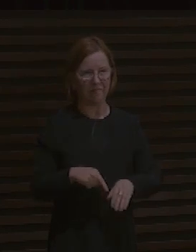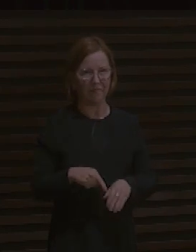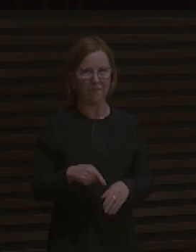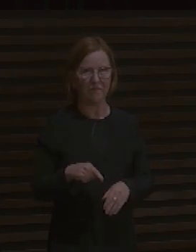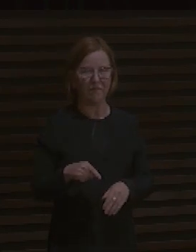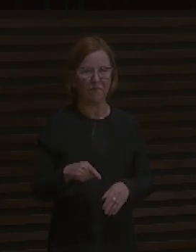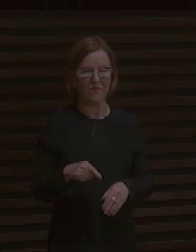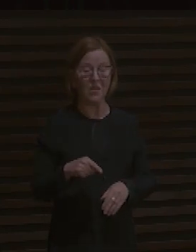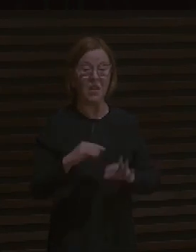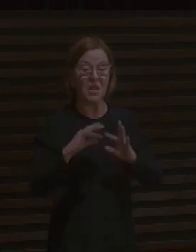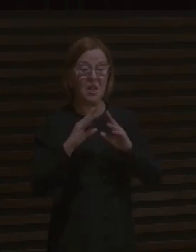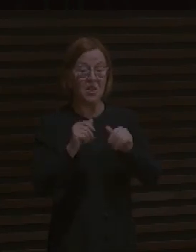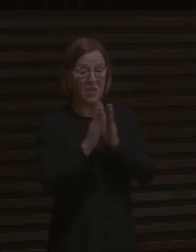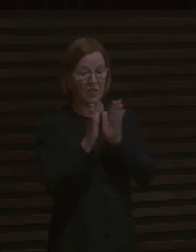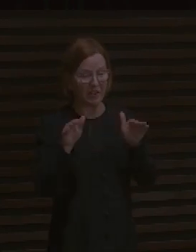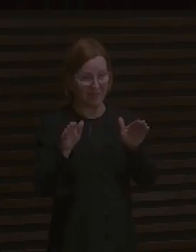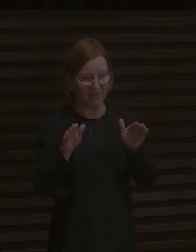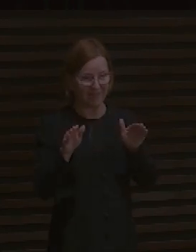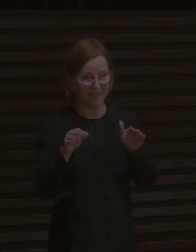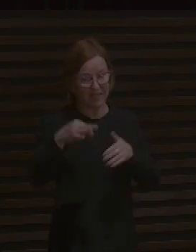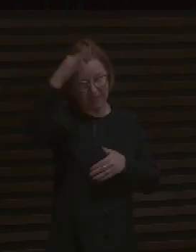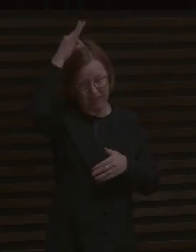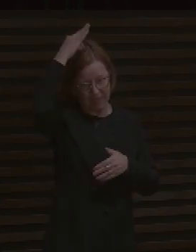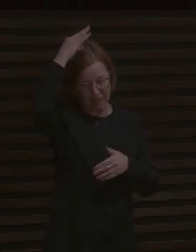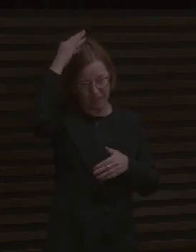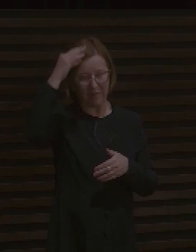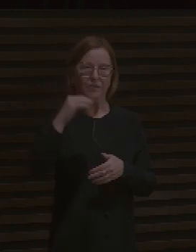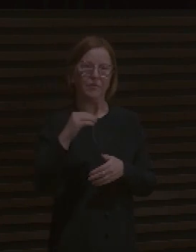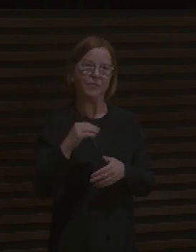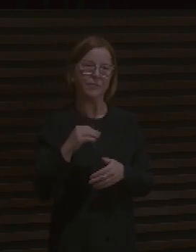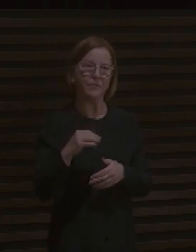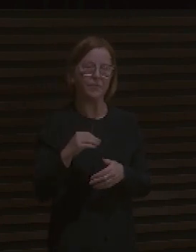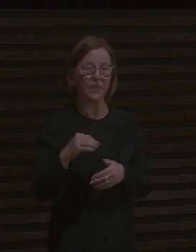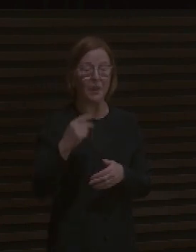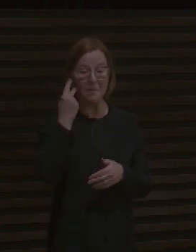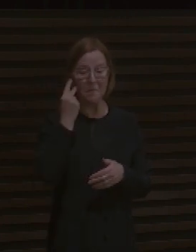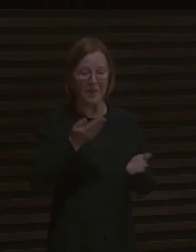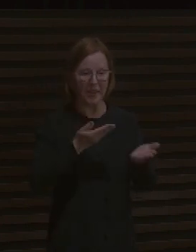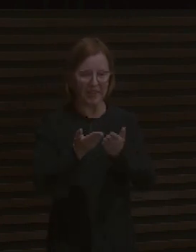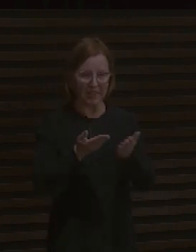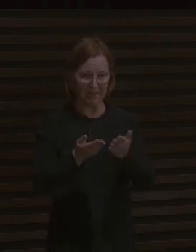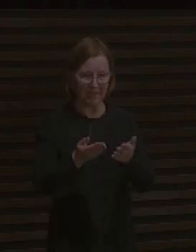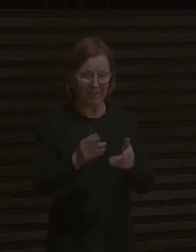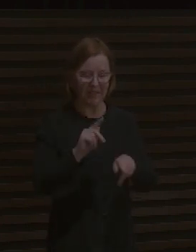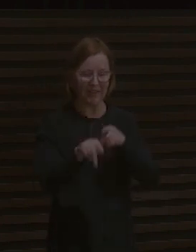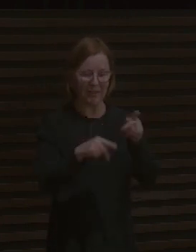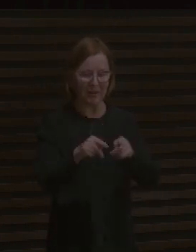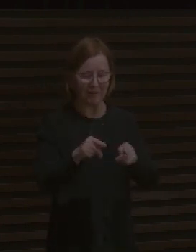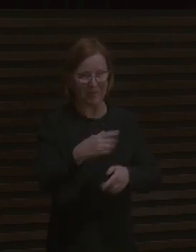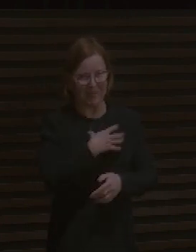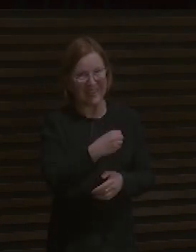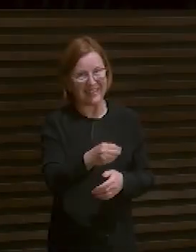eles espíritos ministradores enviados para serviço a favor dos que hão de herdar a